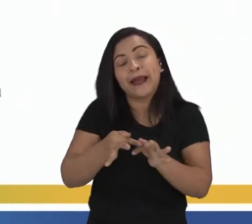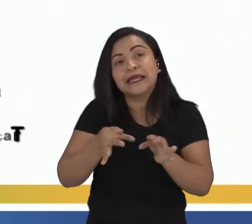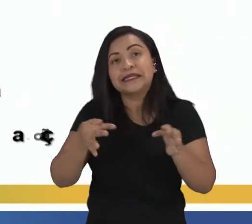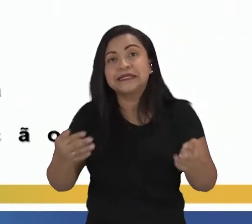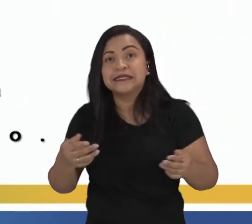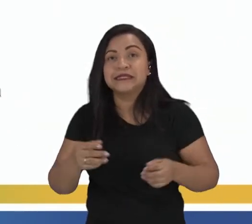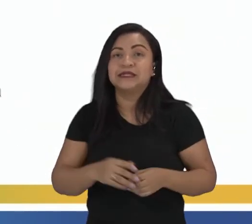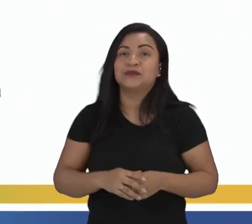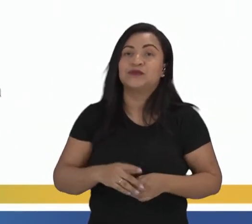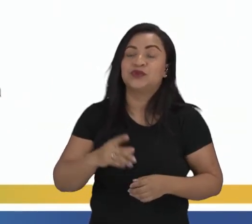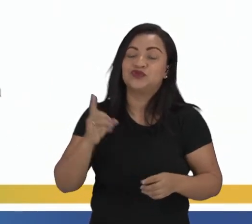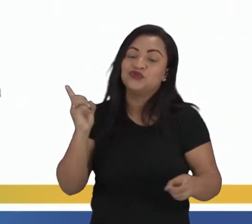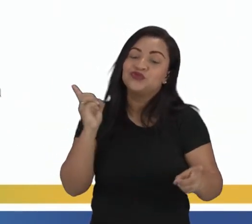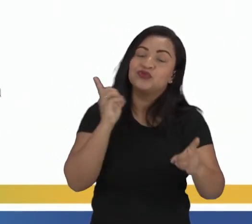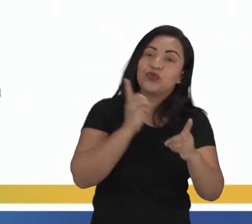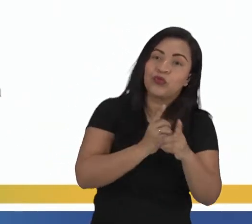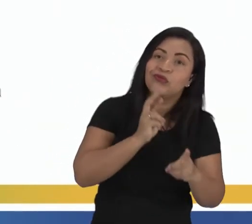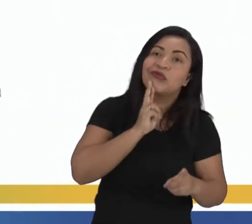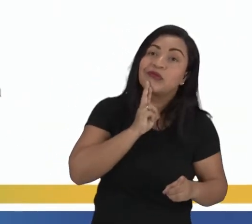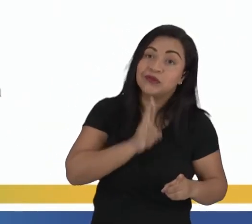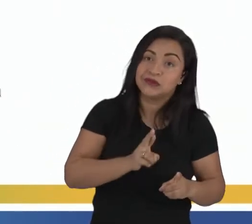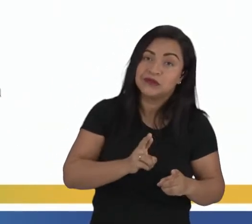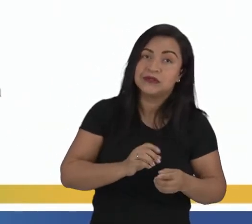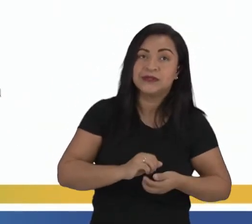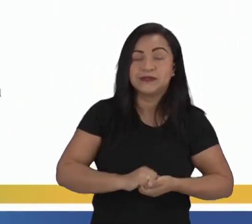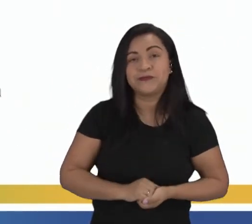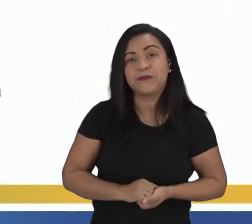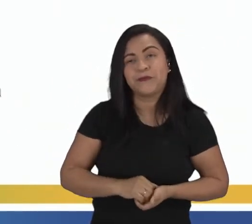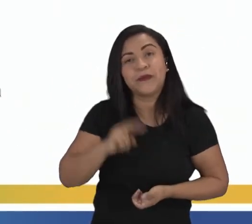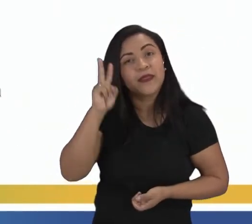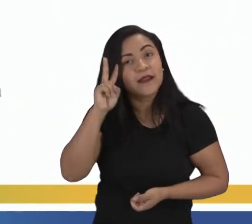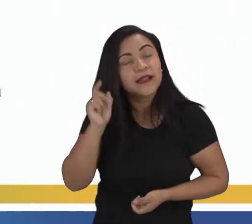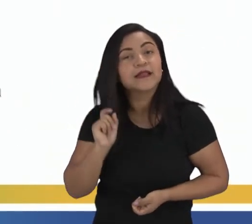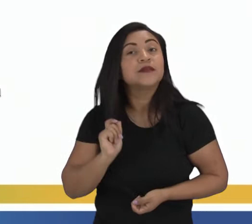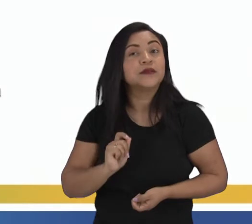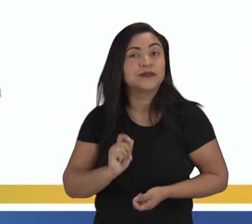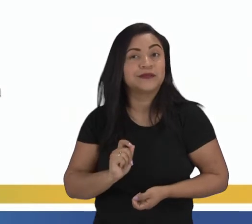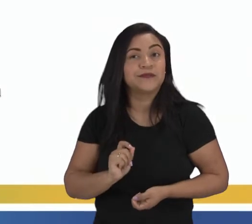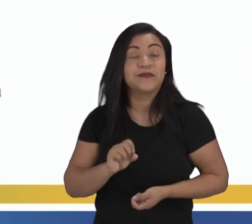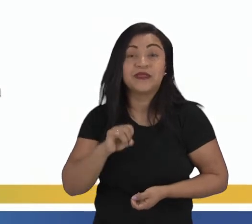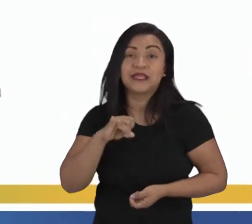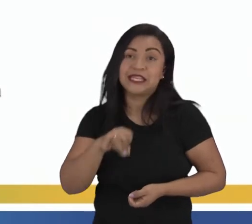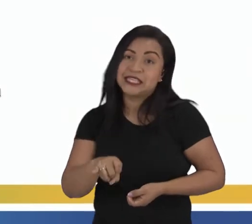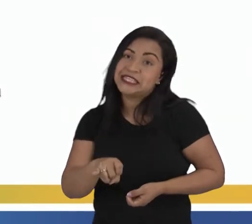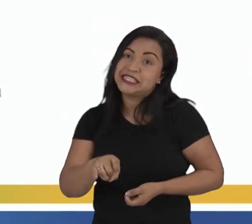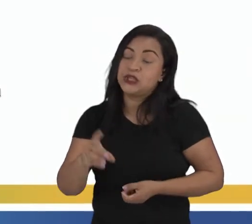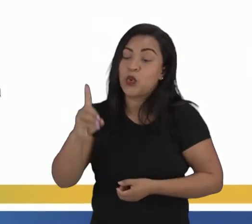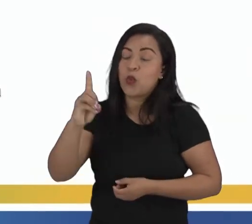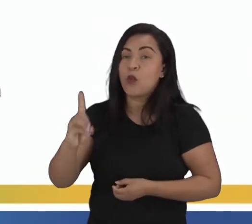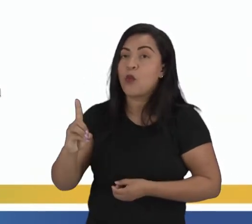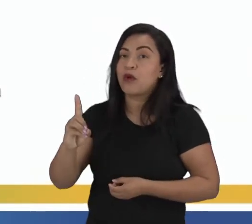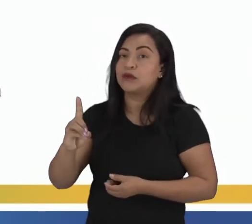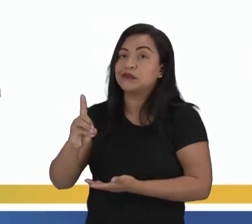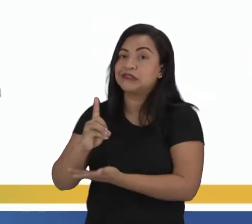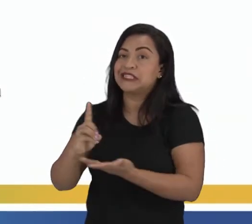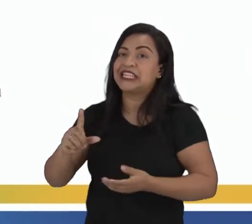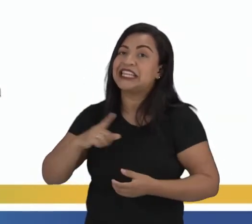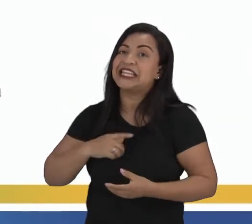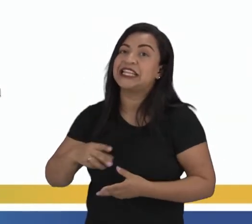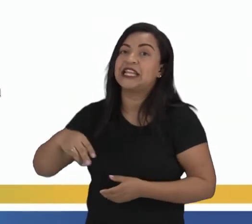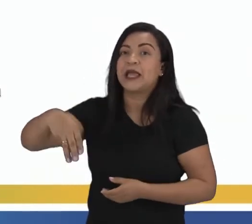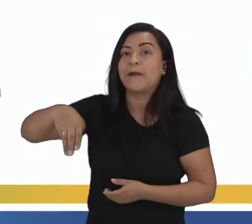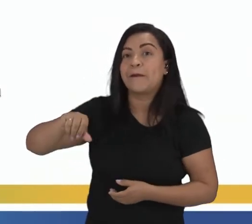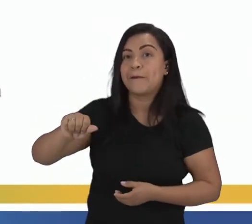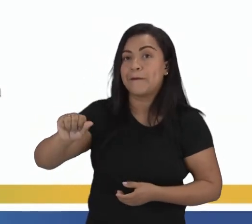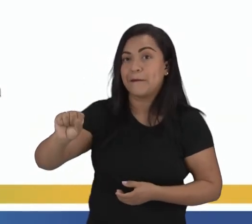resultante isoladamente de cada corpo. E lembre-se de que, se o corpo tem massa, existirá uma